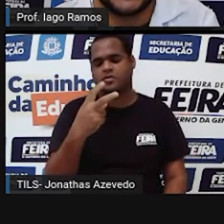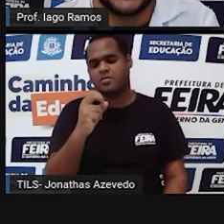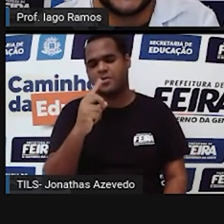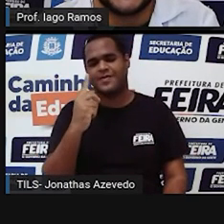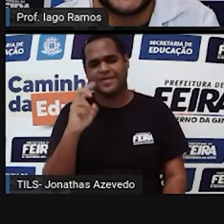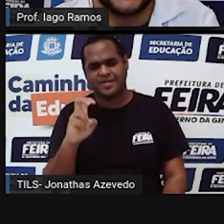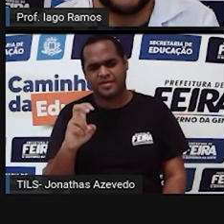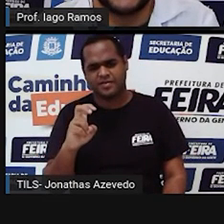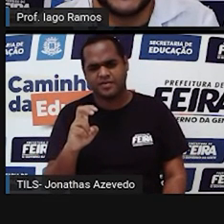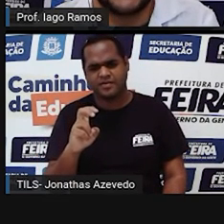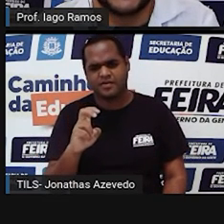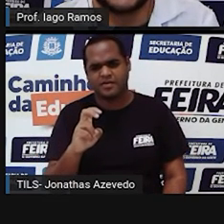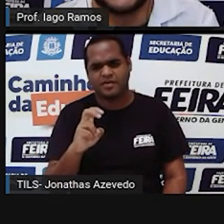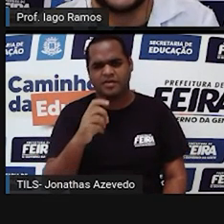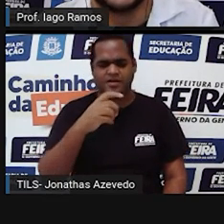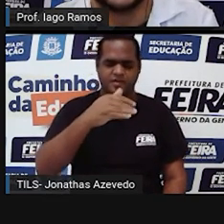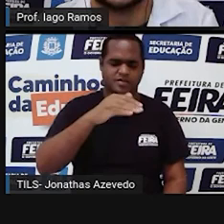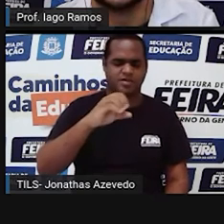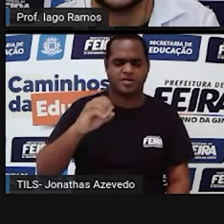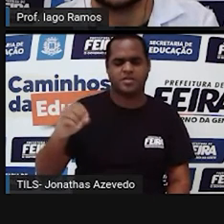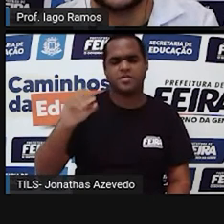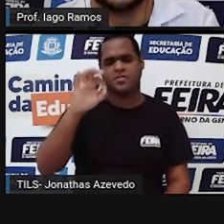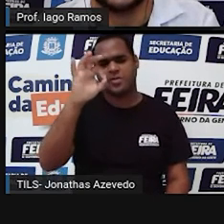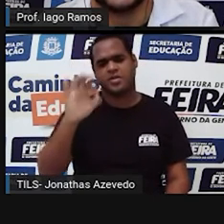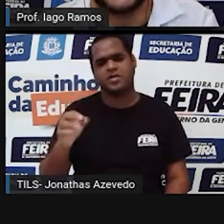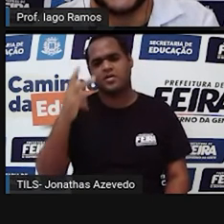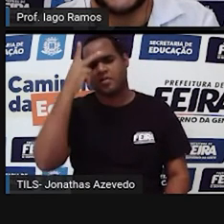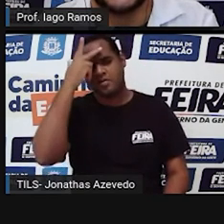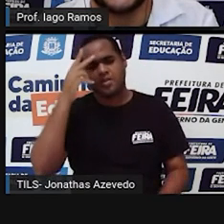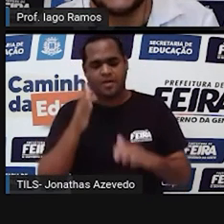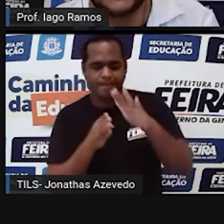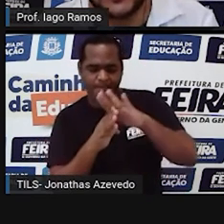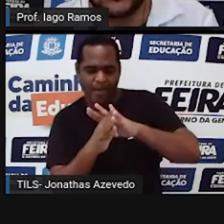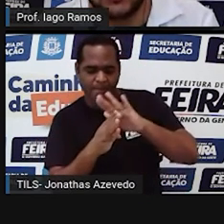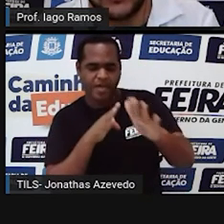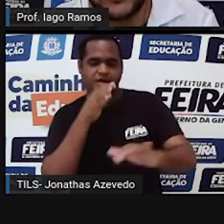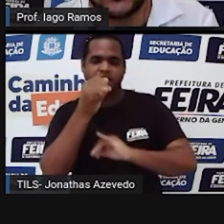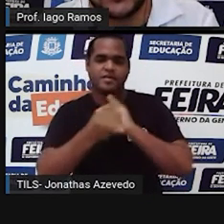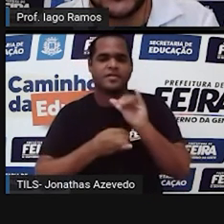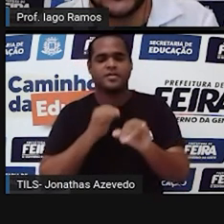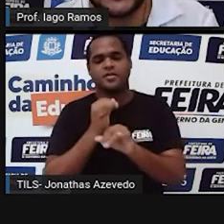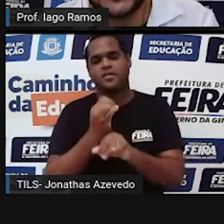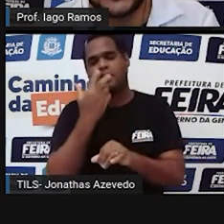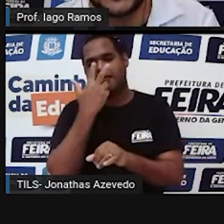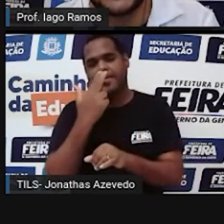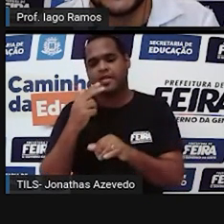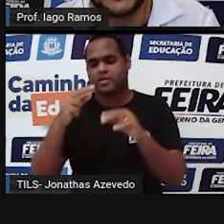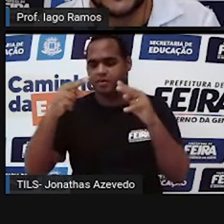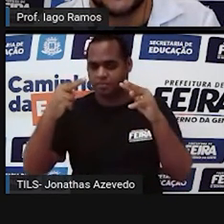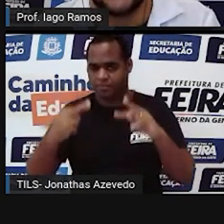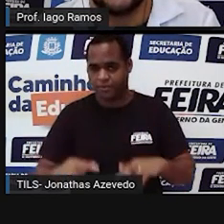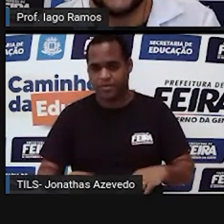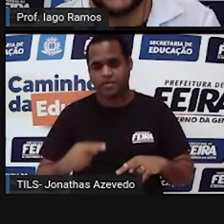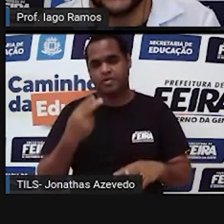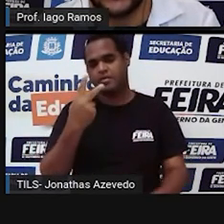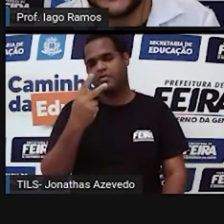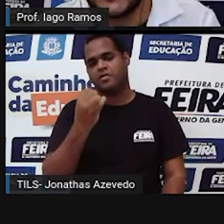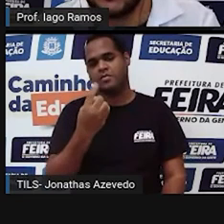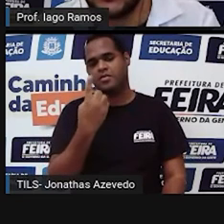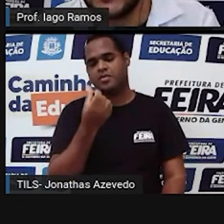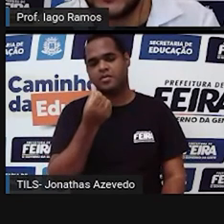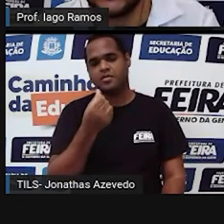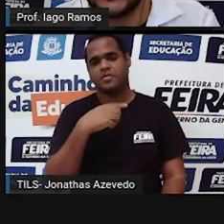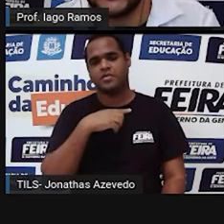2015, 100% das pessoas da classe A usavam a internet. Isso caiu um pouquinho no ano de 2016, voltou